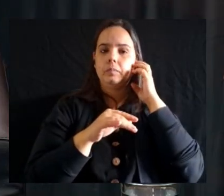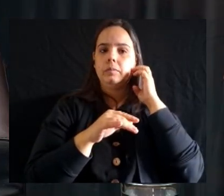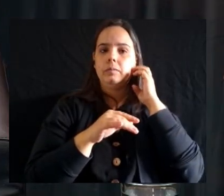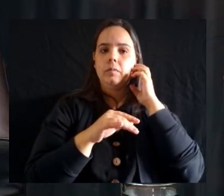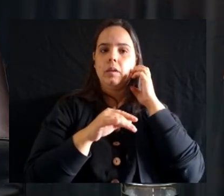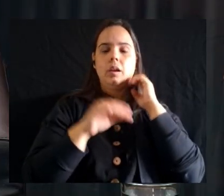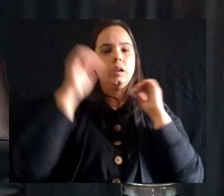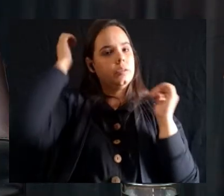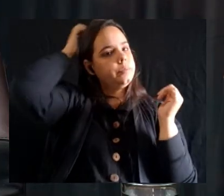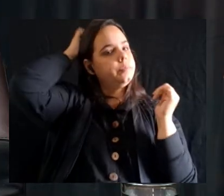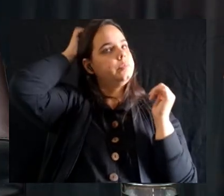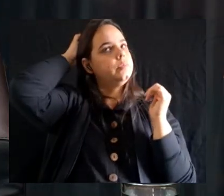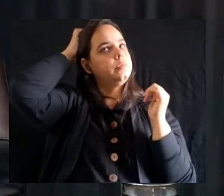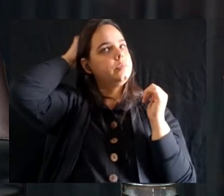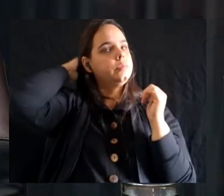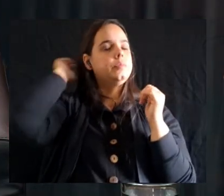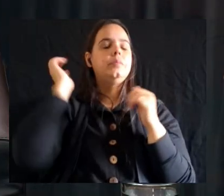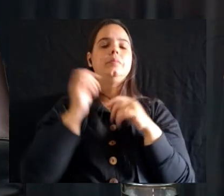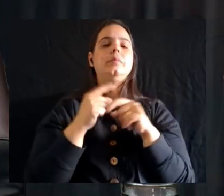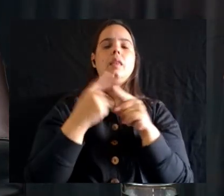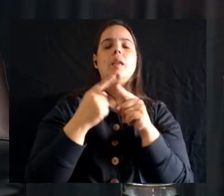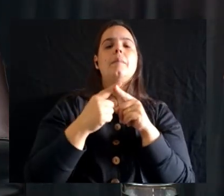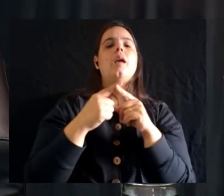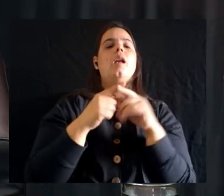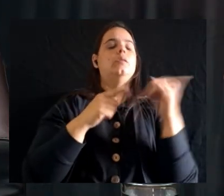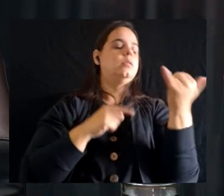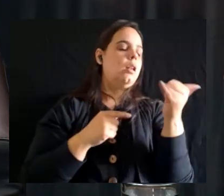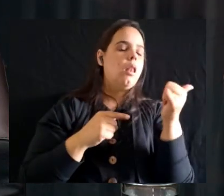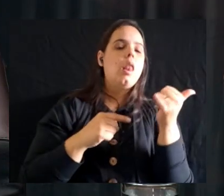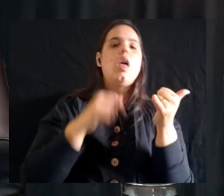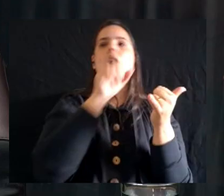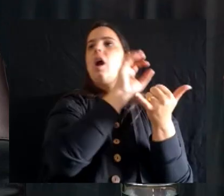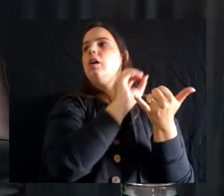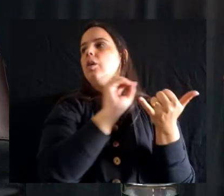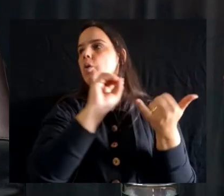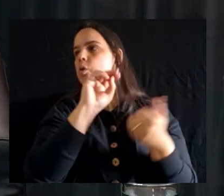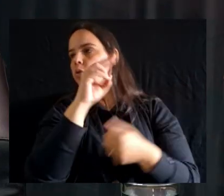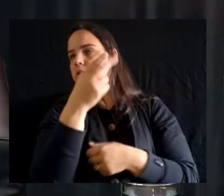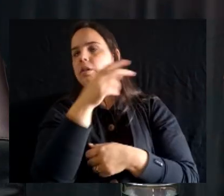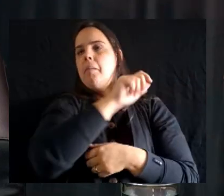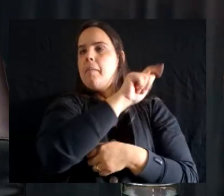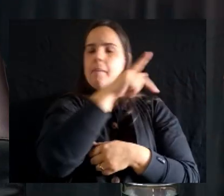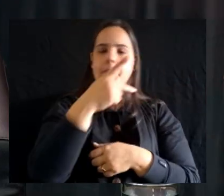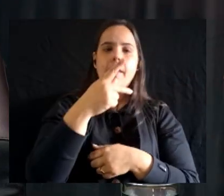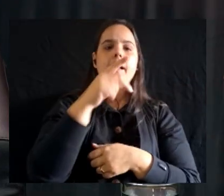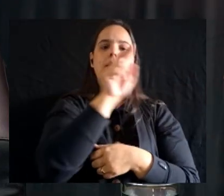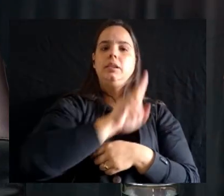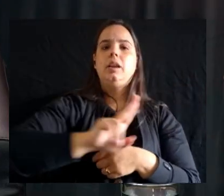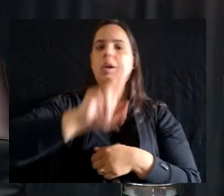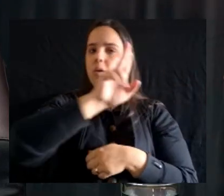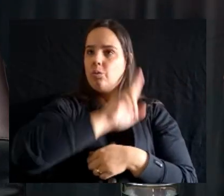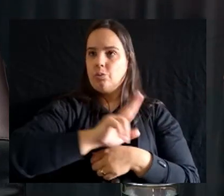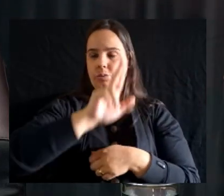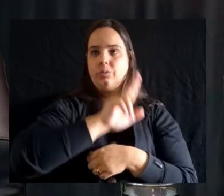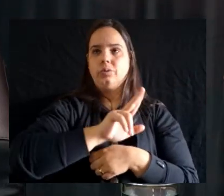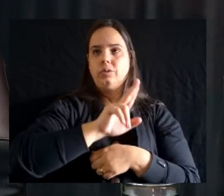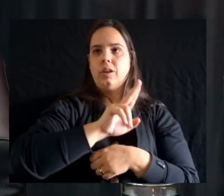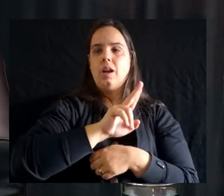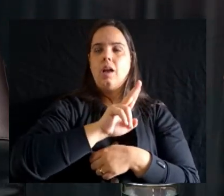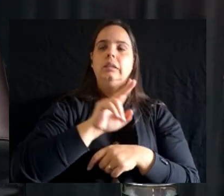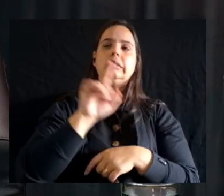esse escudo, e o celular, os aplicativos utilizados dessa forma não saudável, eles se tornam o